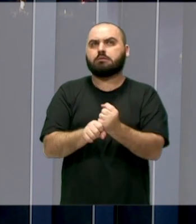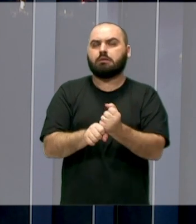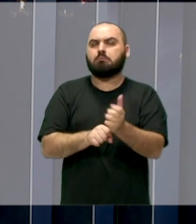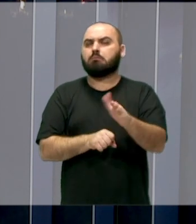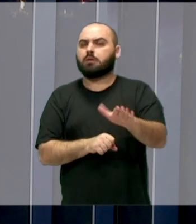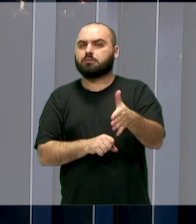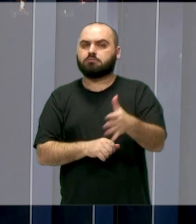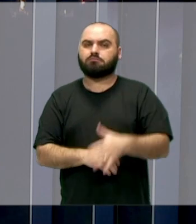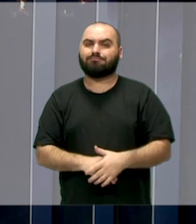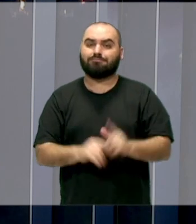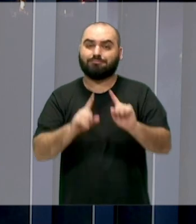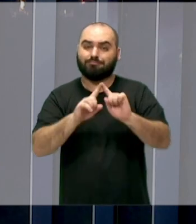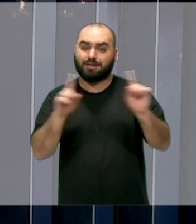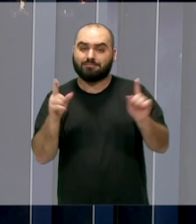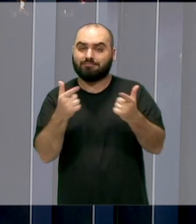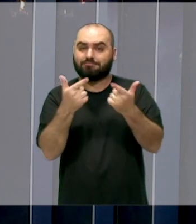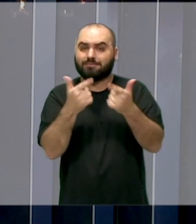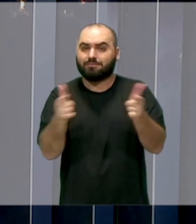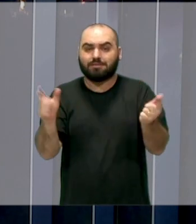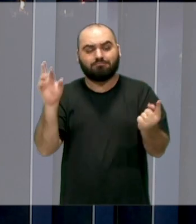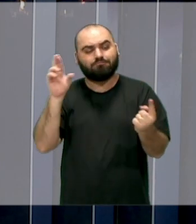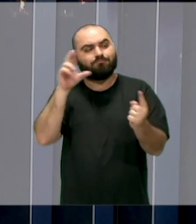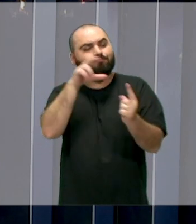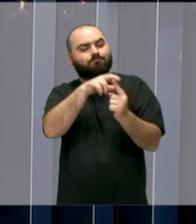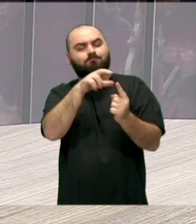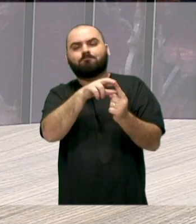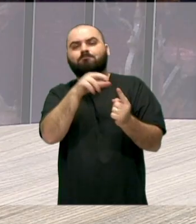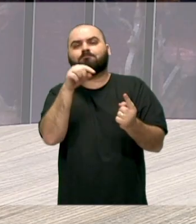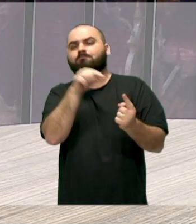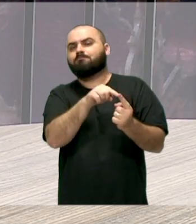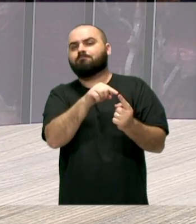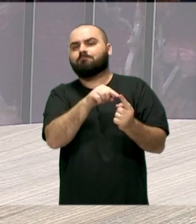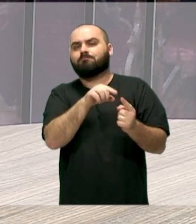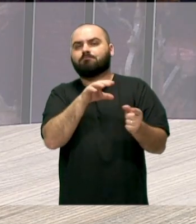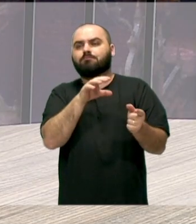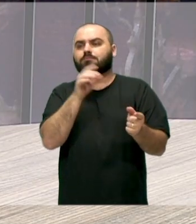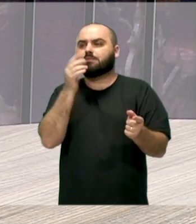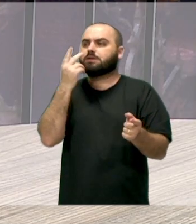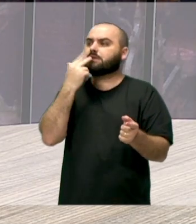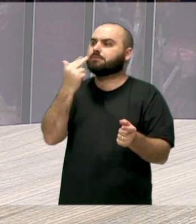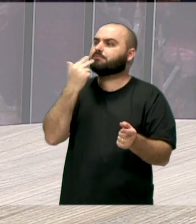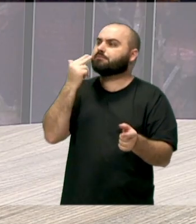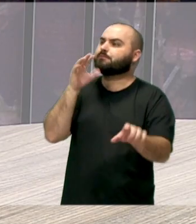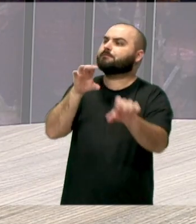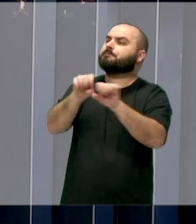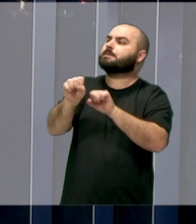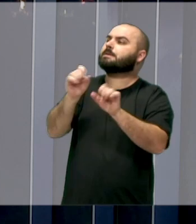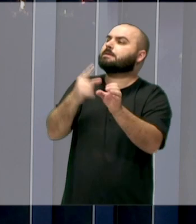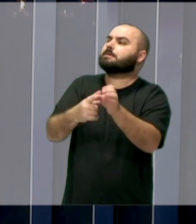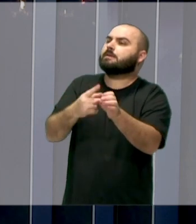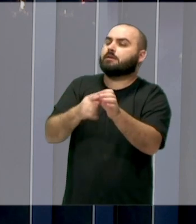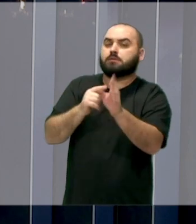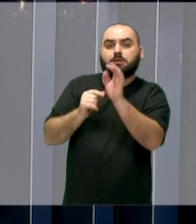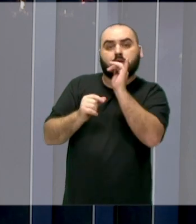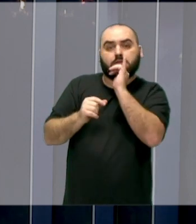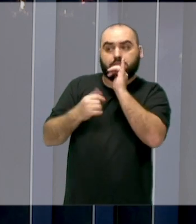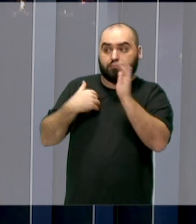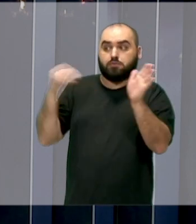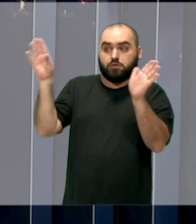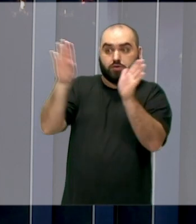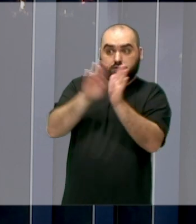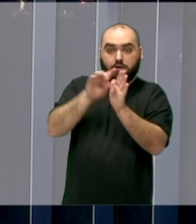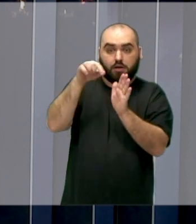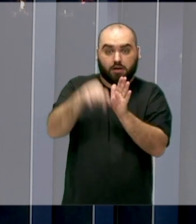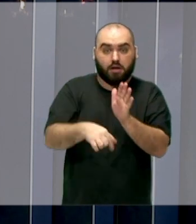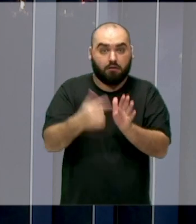mas não tem essa referência, né, da formação da cidade. Quando, por exemplo, eu cheguei aqui e me deparei com